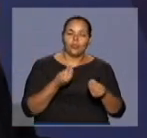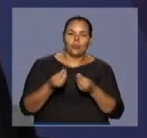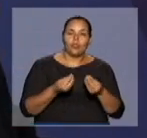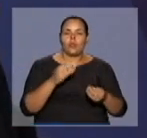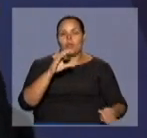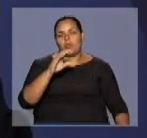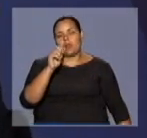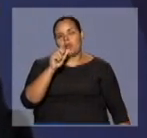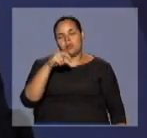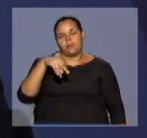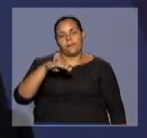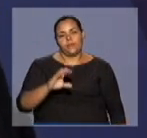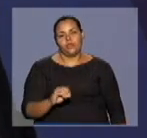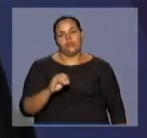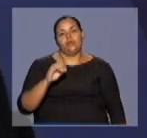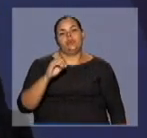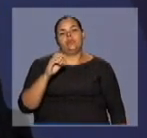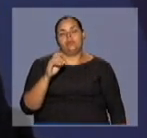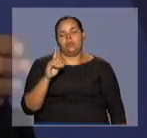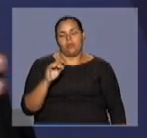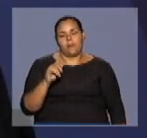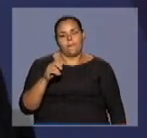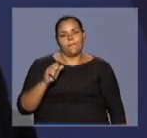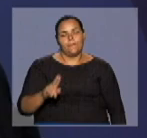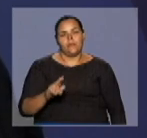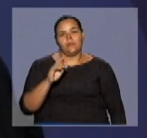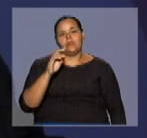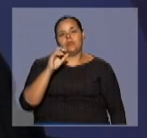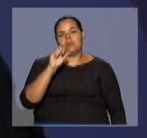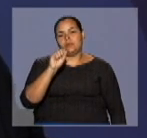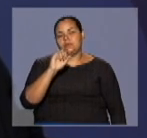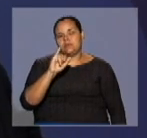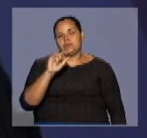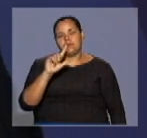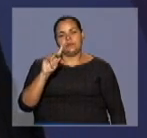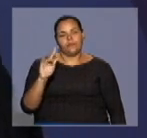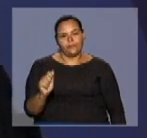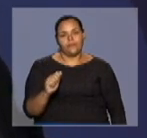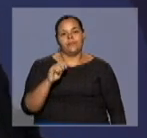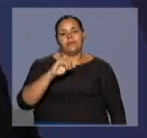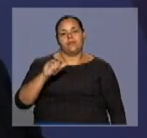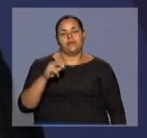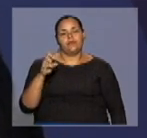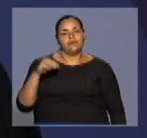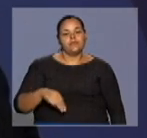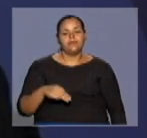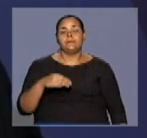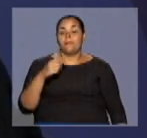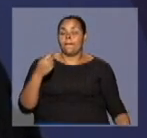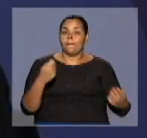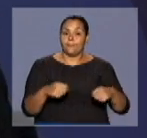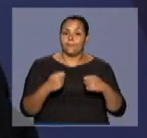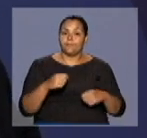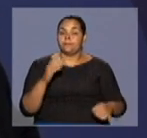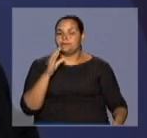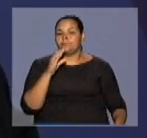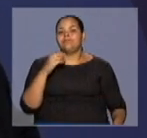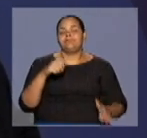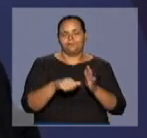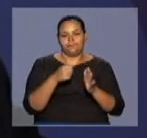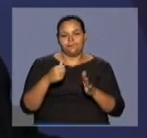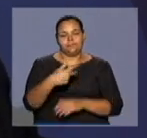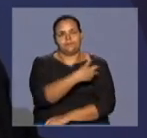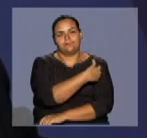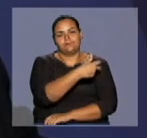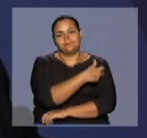como Casimiro de Abreu, Silva Jardim, daquela região em torno da reserva de Poço das Antas, também devem ser vacinados